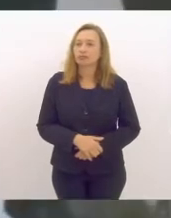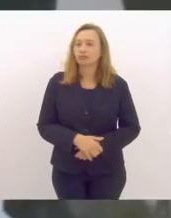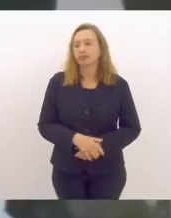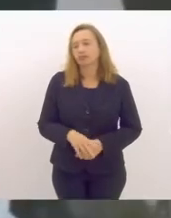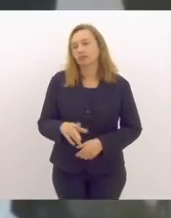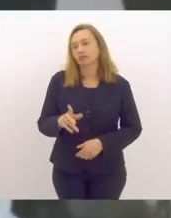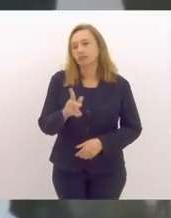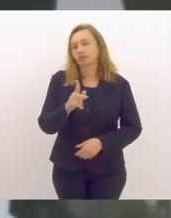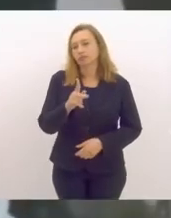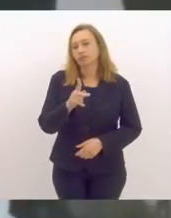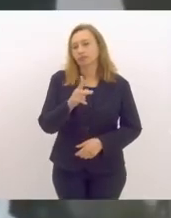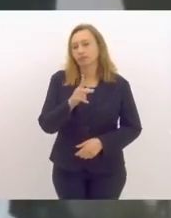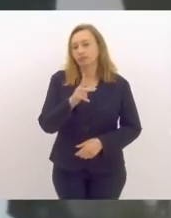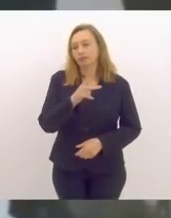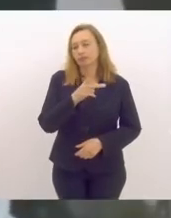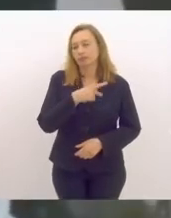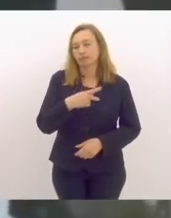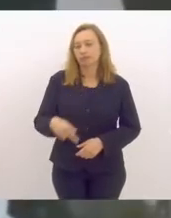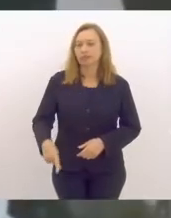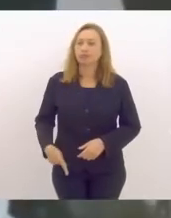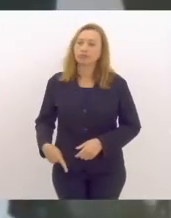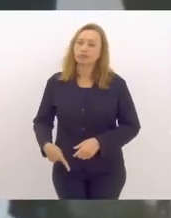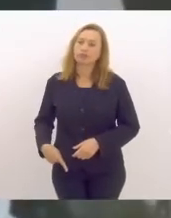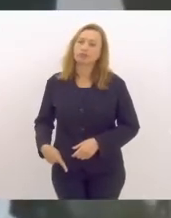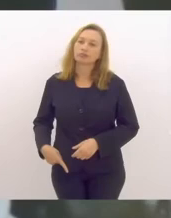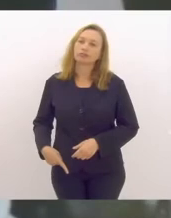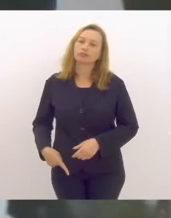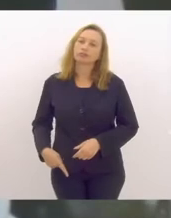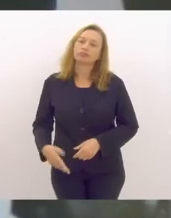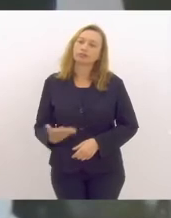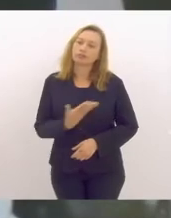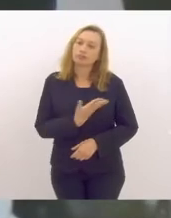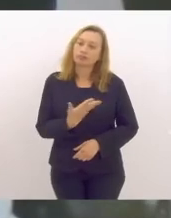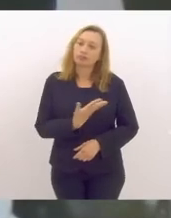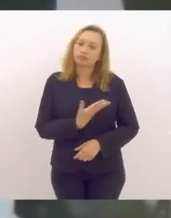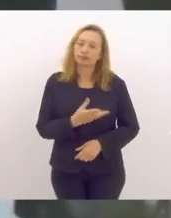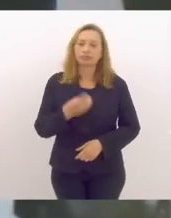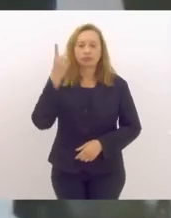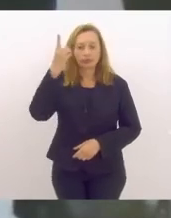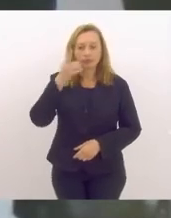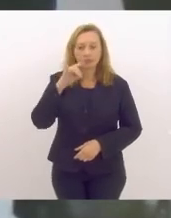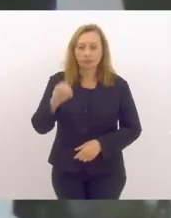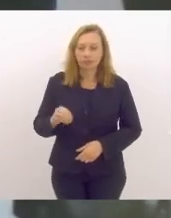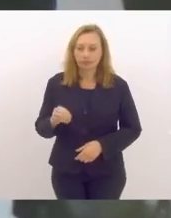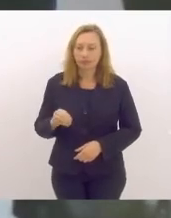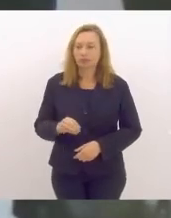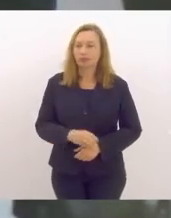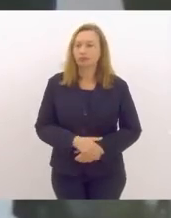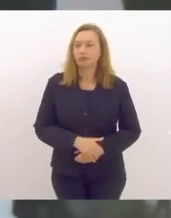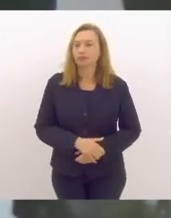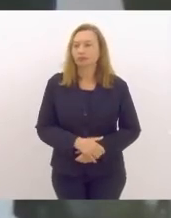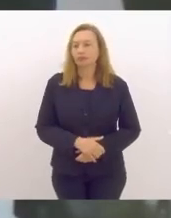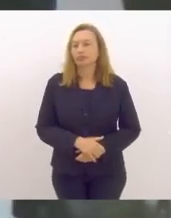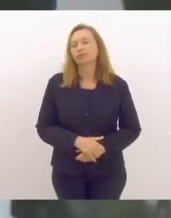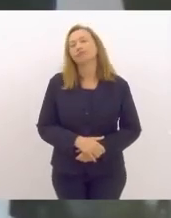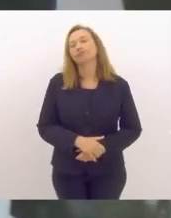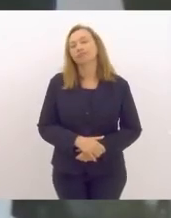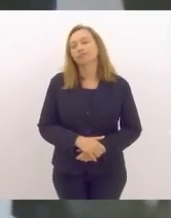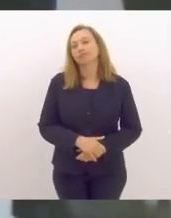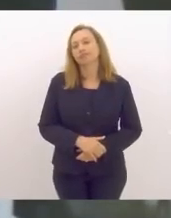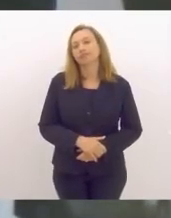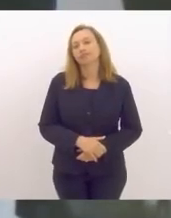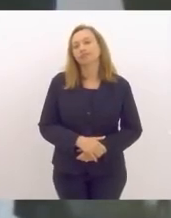Presidente. Deputado nobre e querido Dionísio Lins. Dionísio Lins. Nobre e